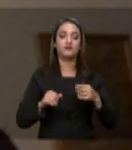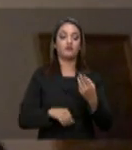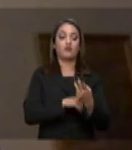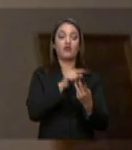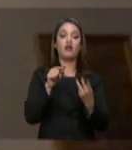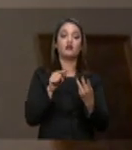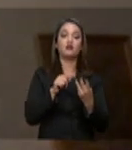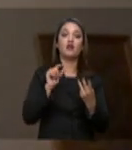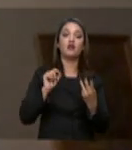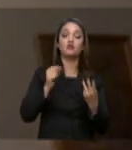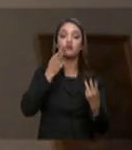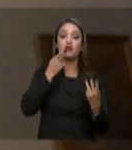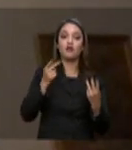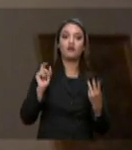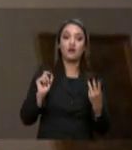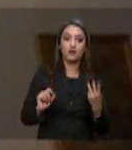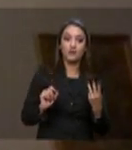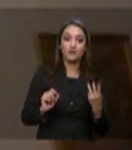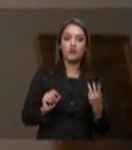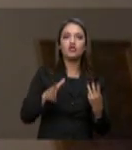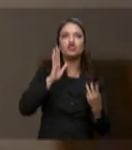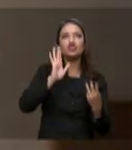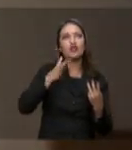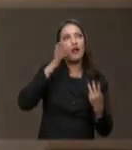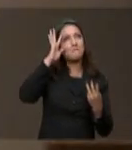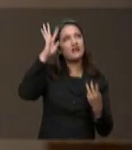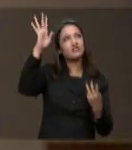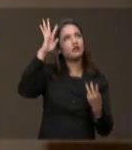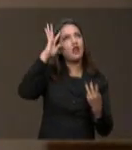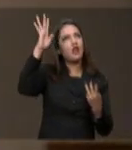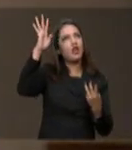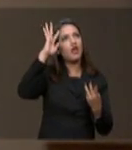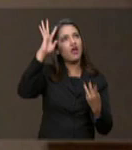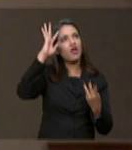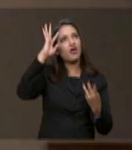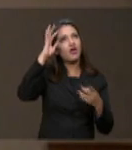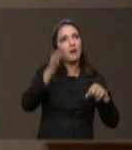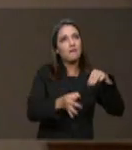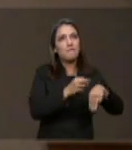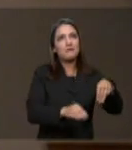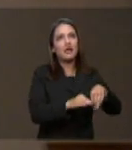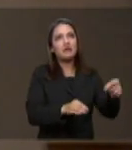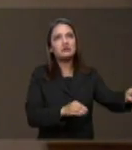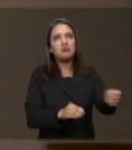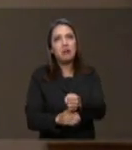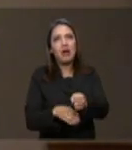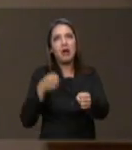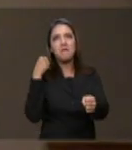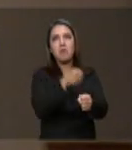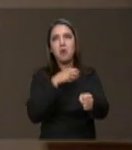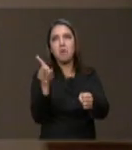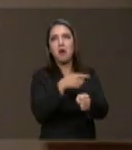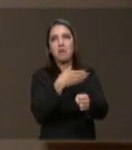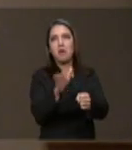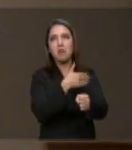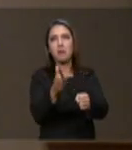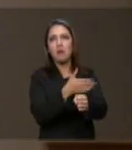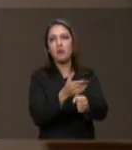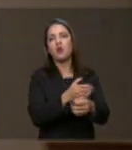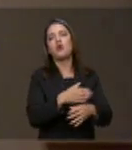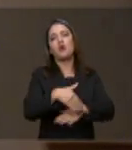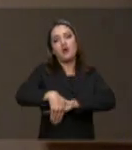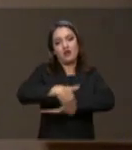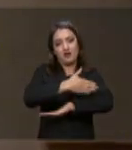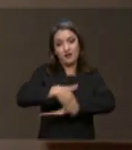três a menção de que já imaginou várias vezes um ministro e outros levando uma surra na